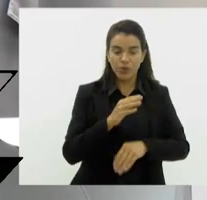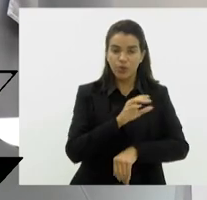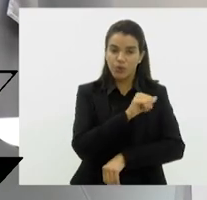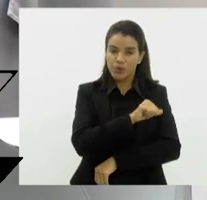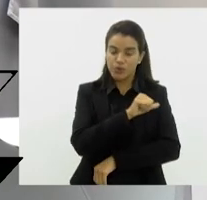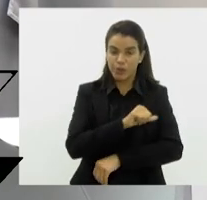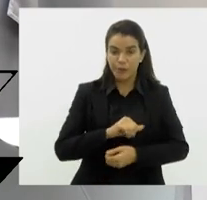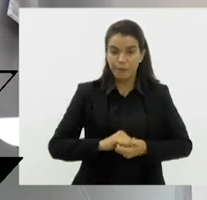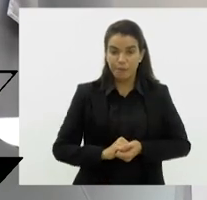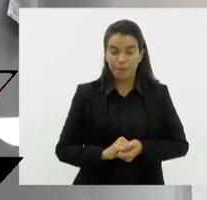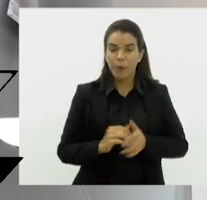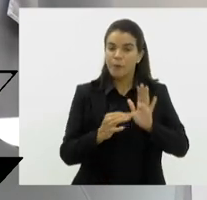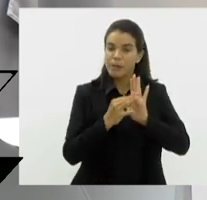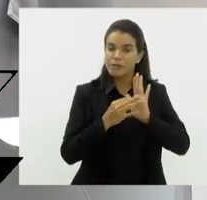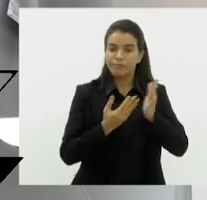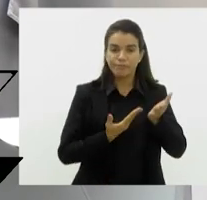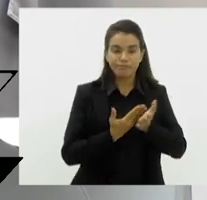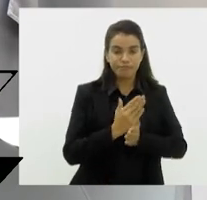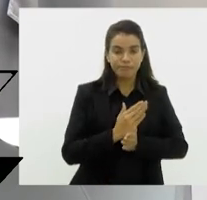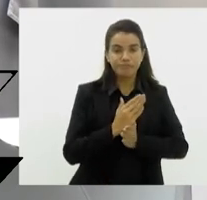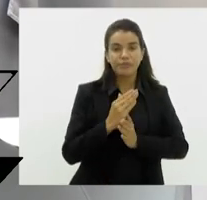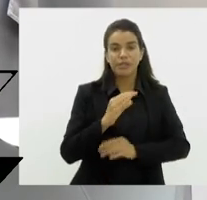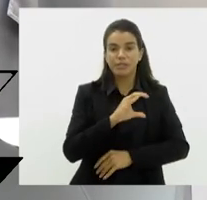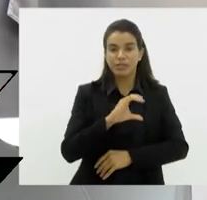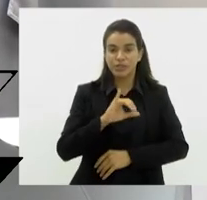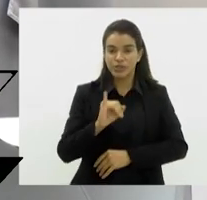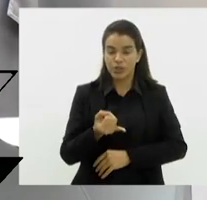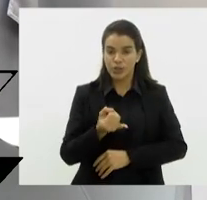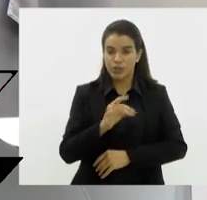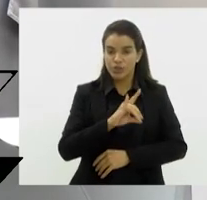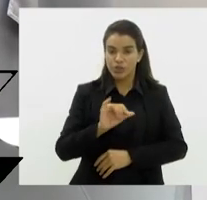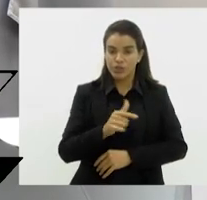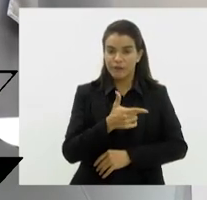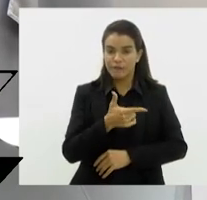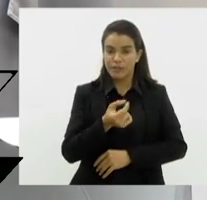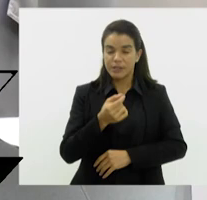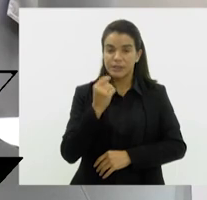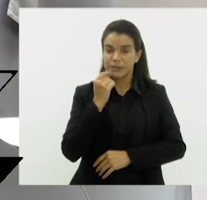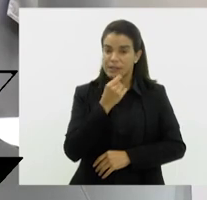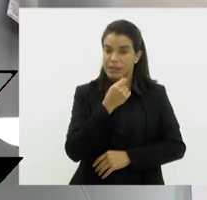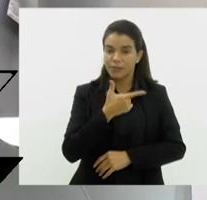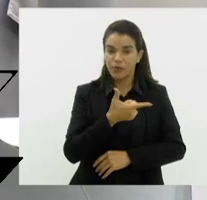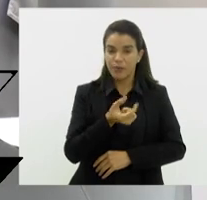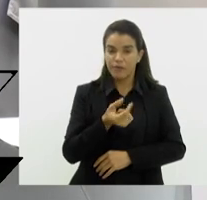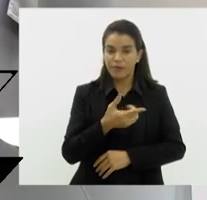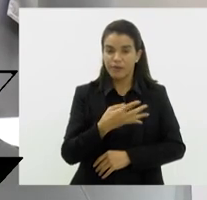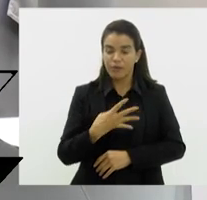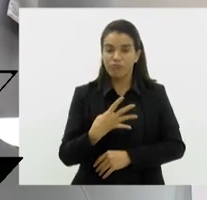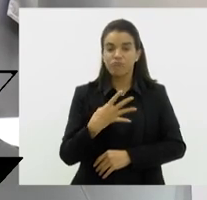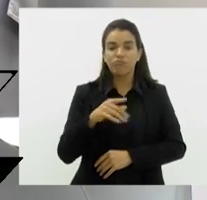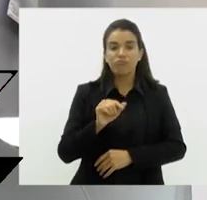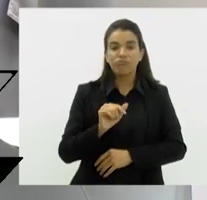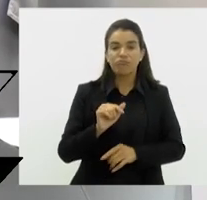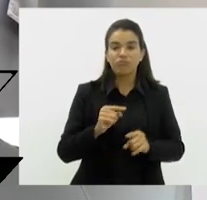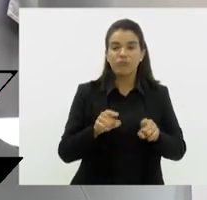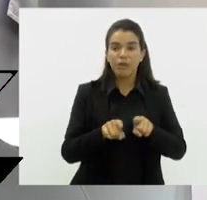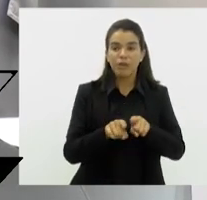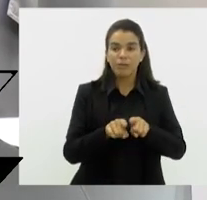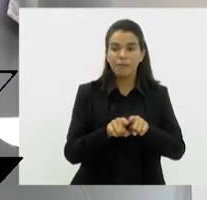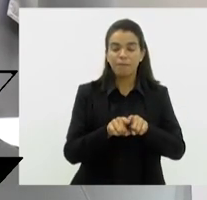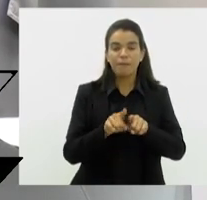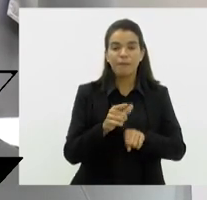parecer aprovado na terceira reunião extraordinária da CCJ em 20 de setembro de 2024 foi pela anexação ao projeto de